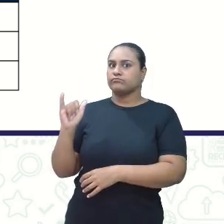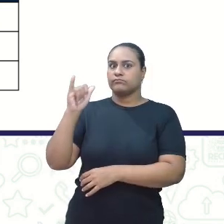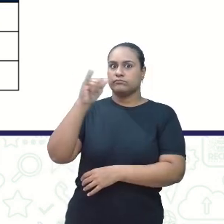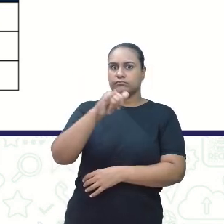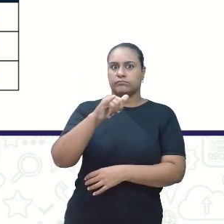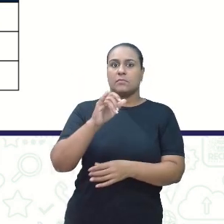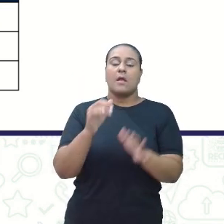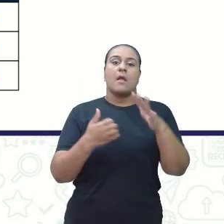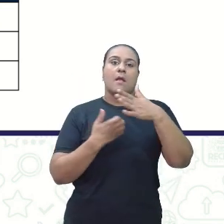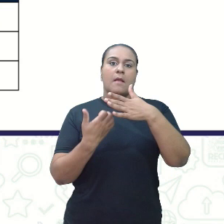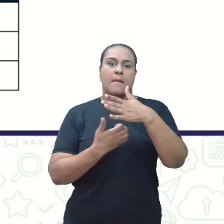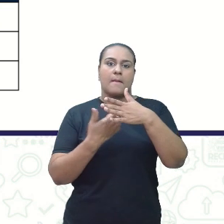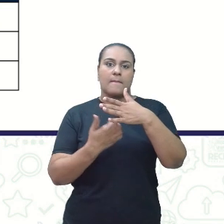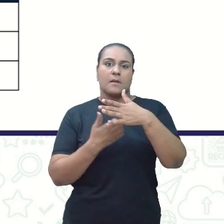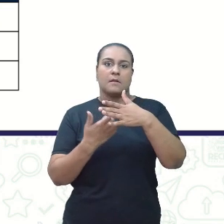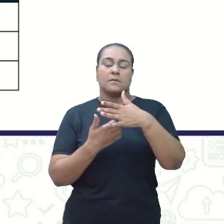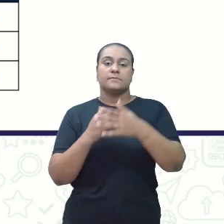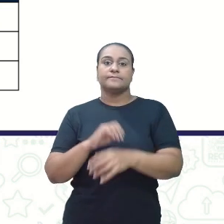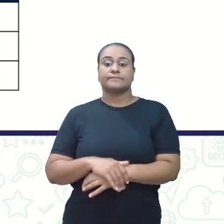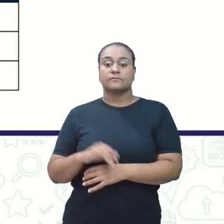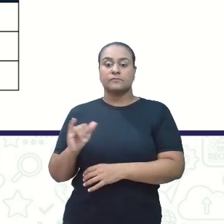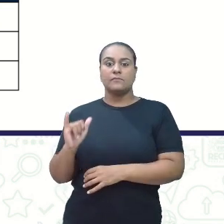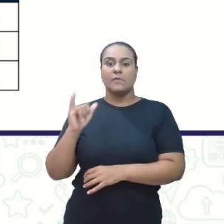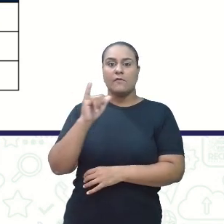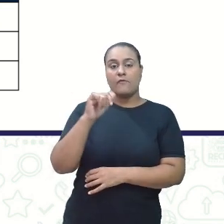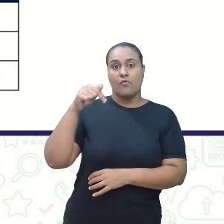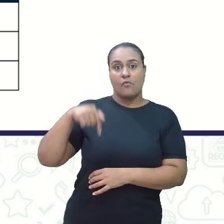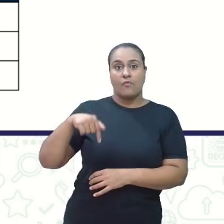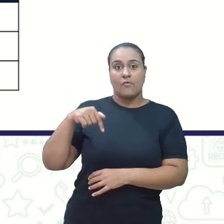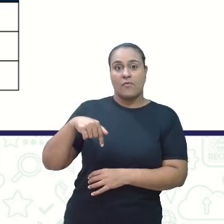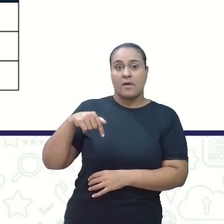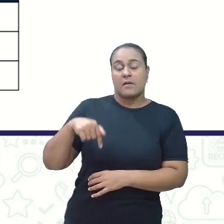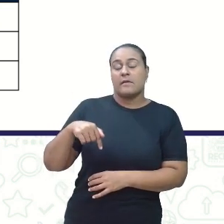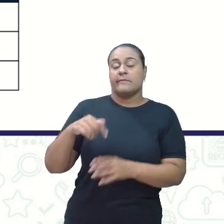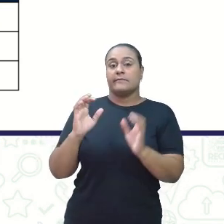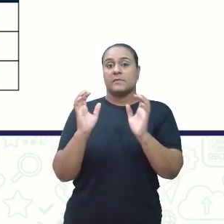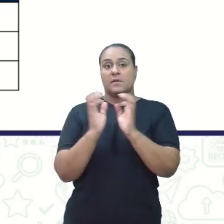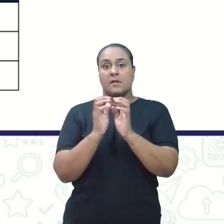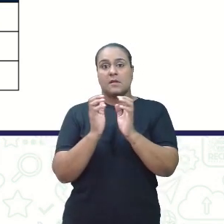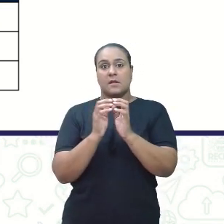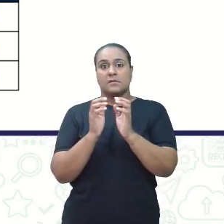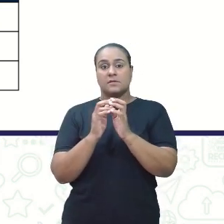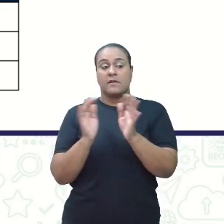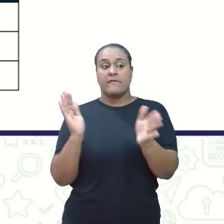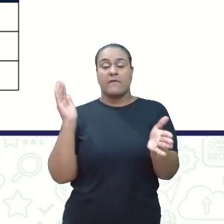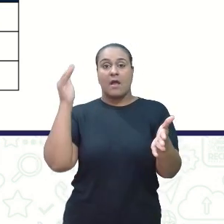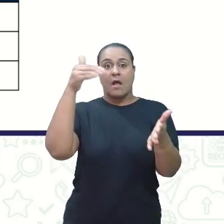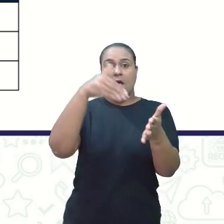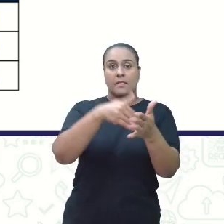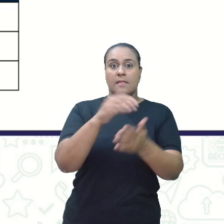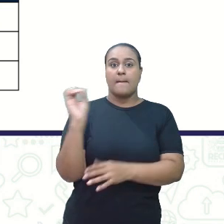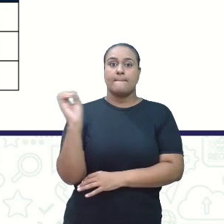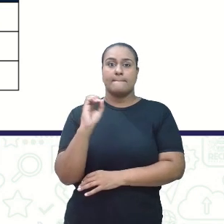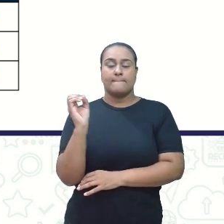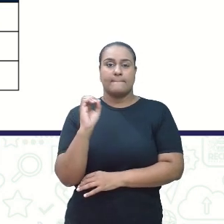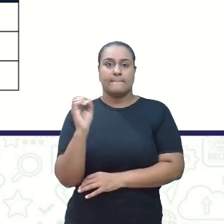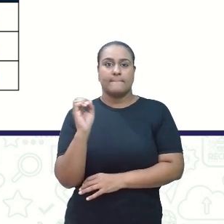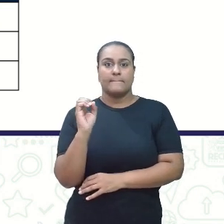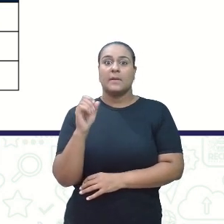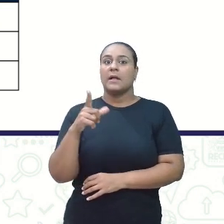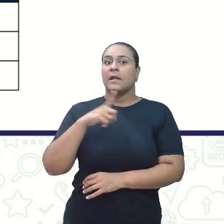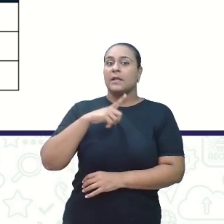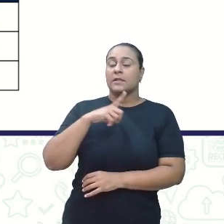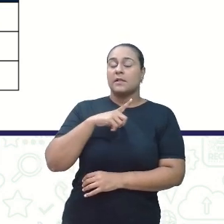para a gente, olha, os voos de Recife para Porto Alegre tem essa companhia aérea nesse horário e nesse